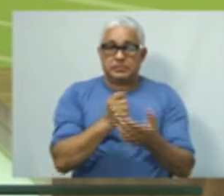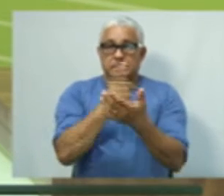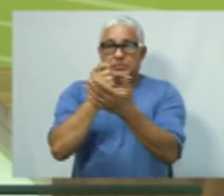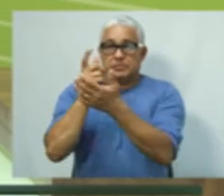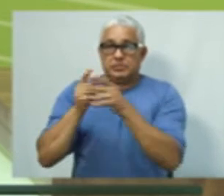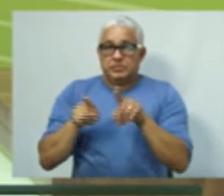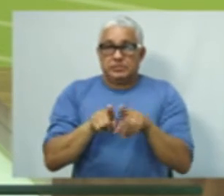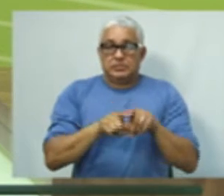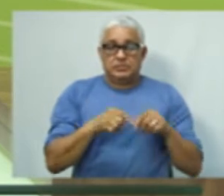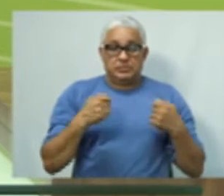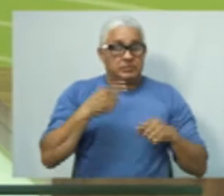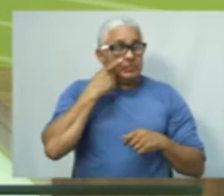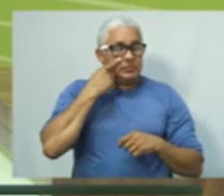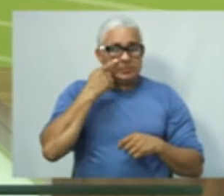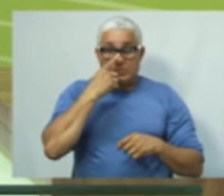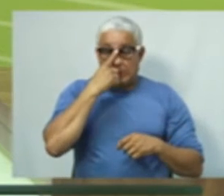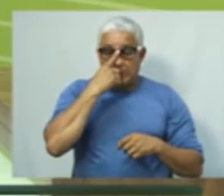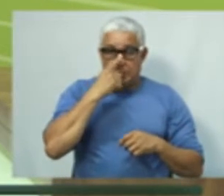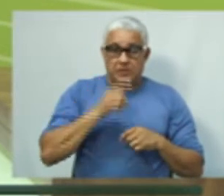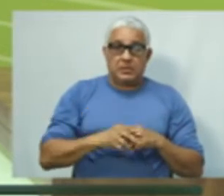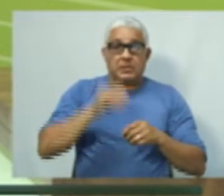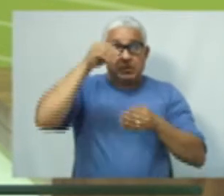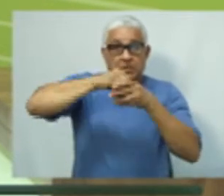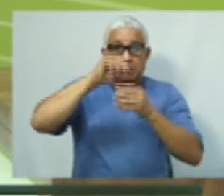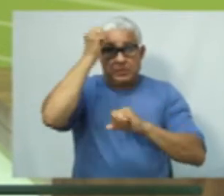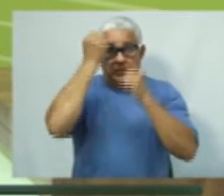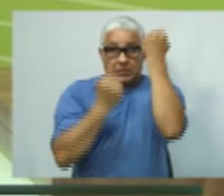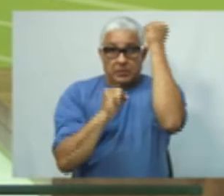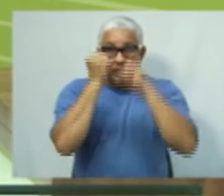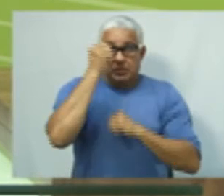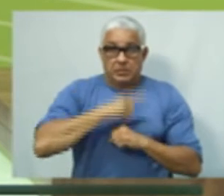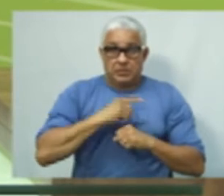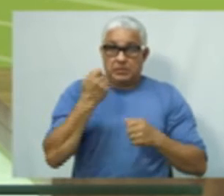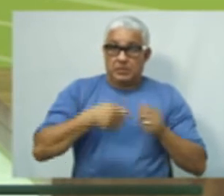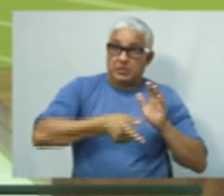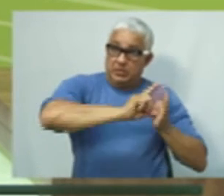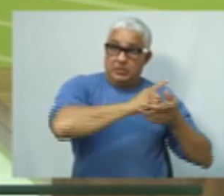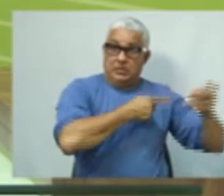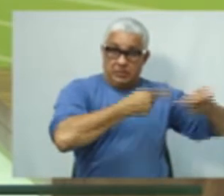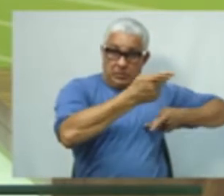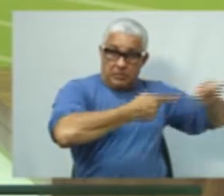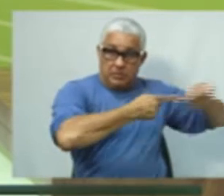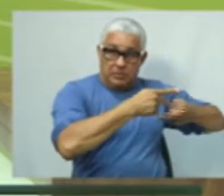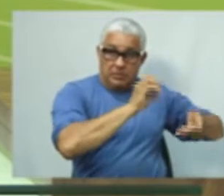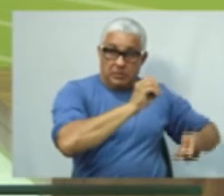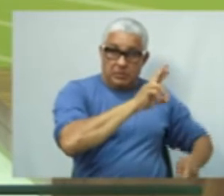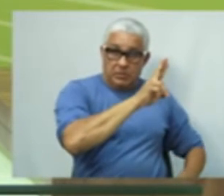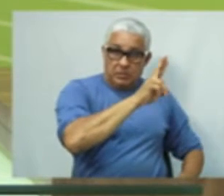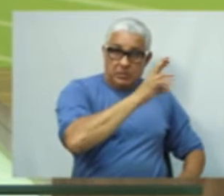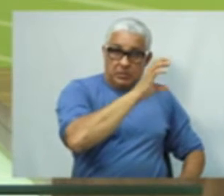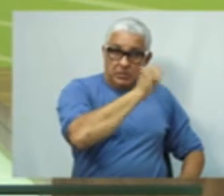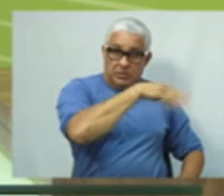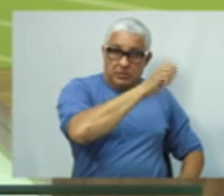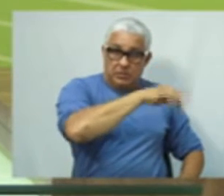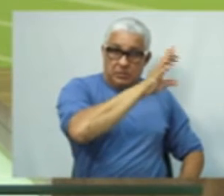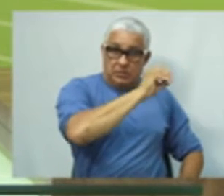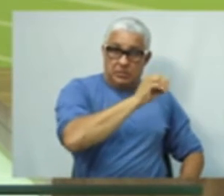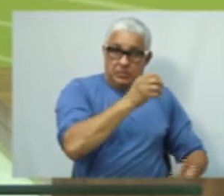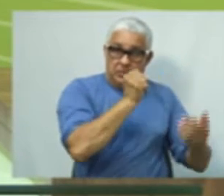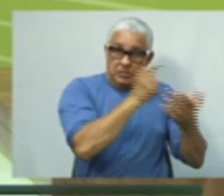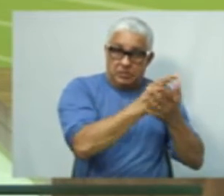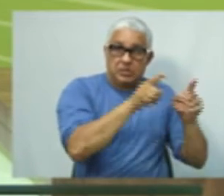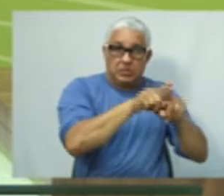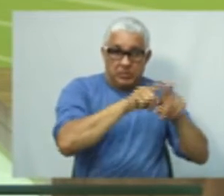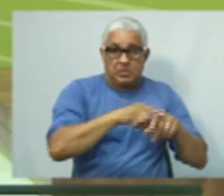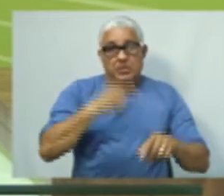interessante a observar são nas indústrias. Temos que planejar esse orçamento de compra, pensando também no orçamento de